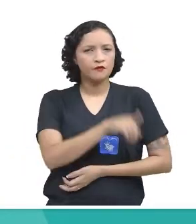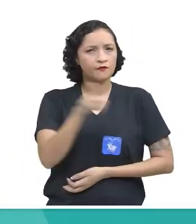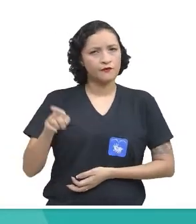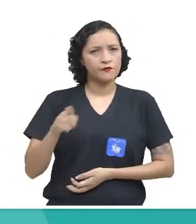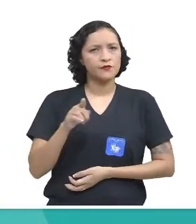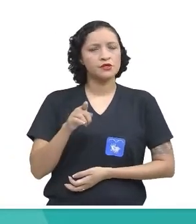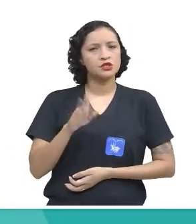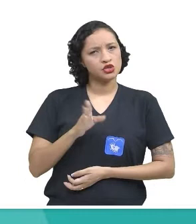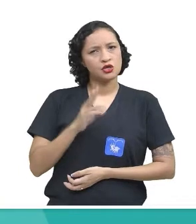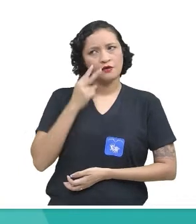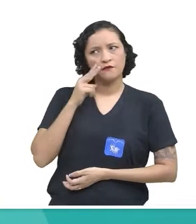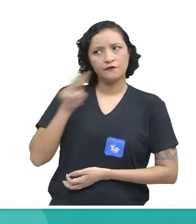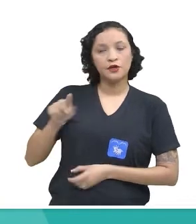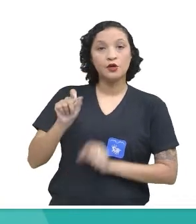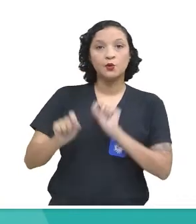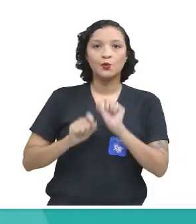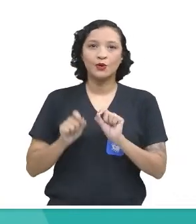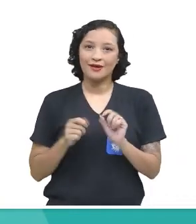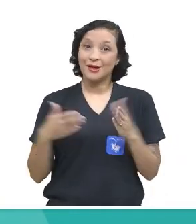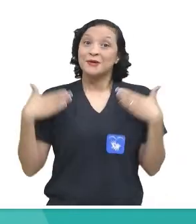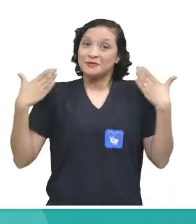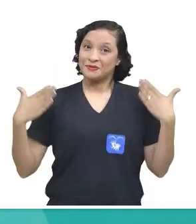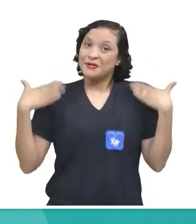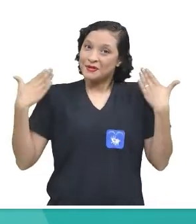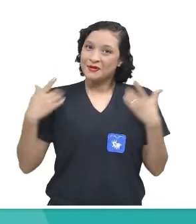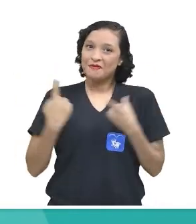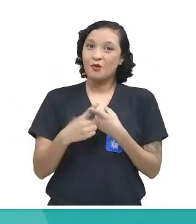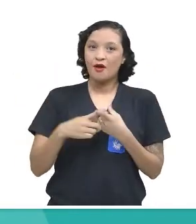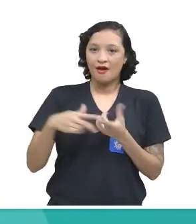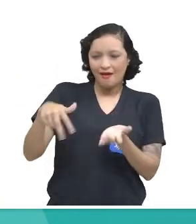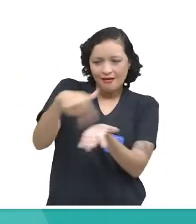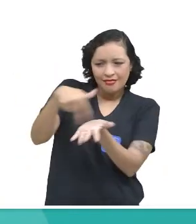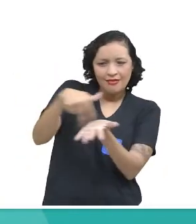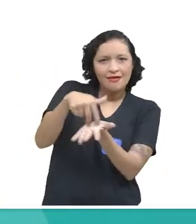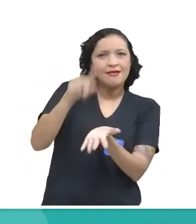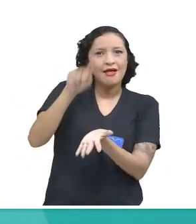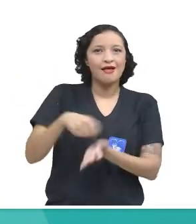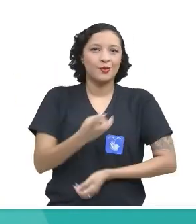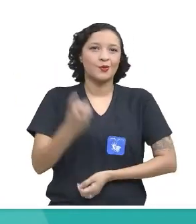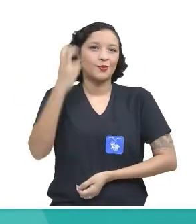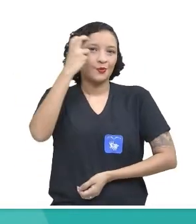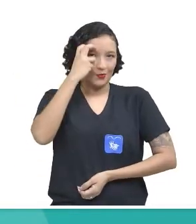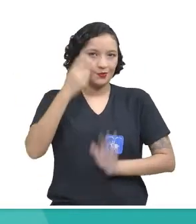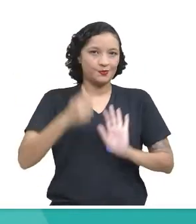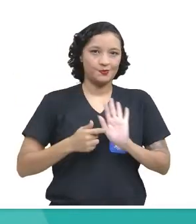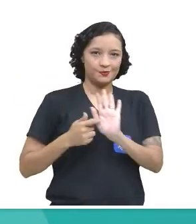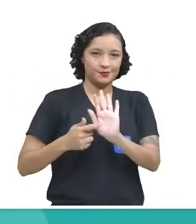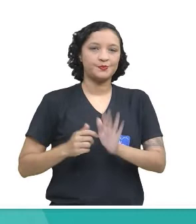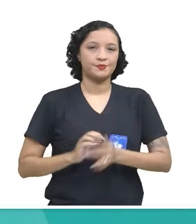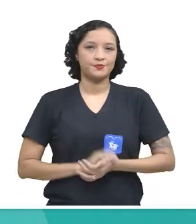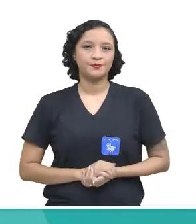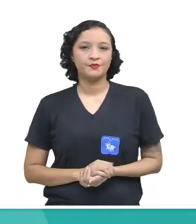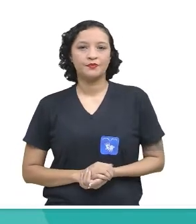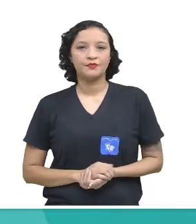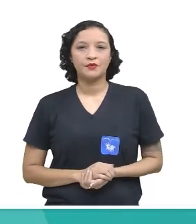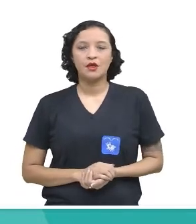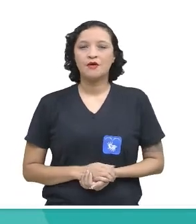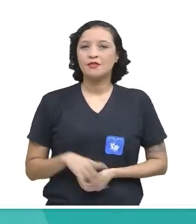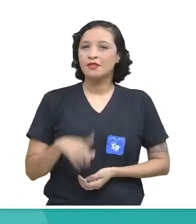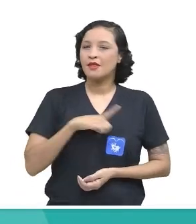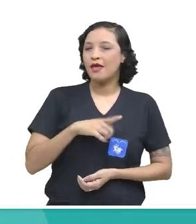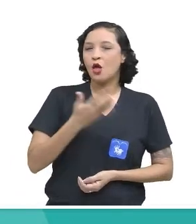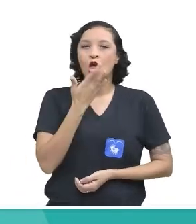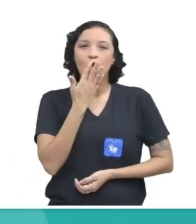vocês viram, é uma dança muito animada, até porque ela é uma manifestação folclórica. Então a gente vai ver aqui aí muita cor,